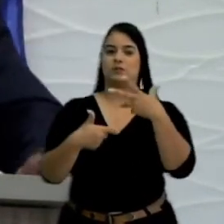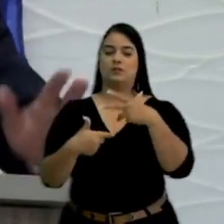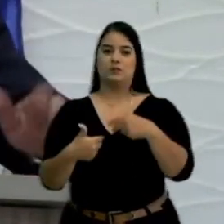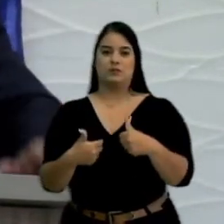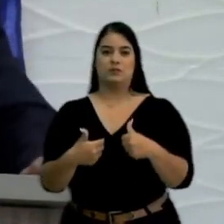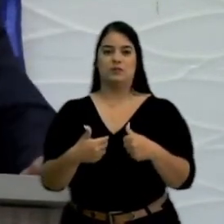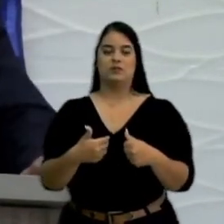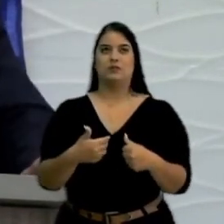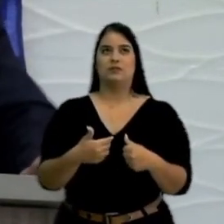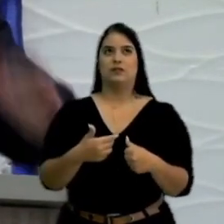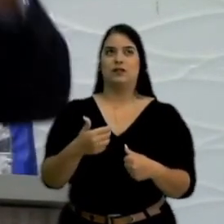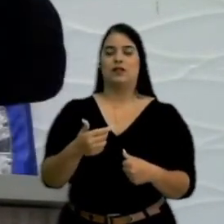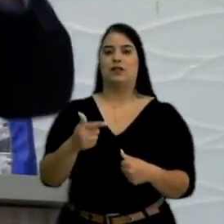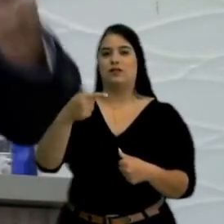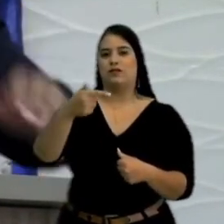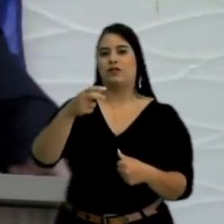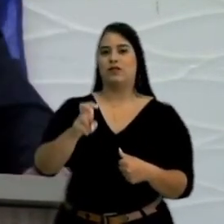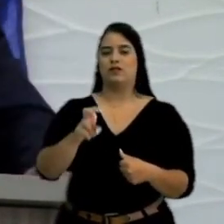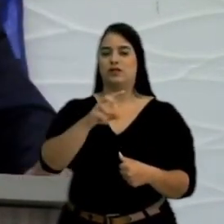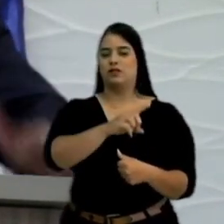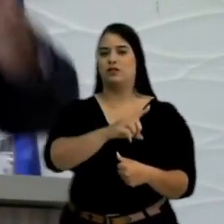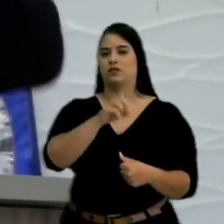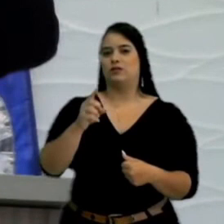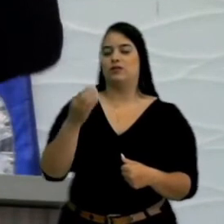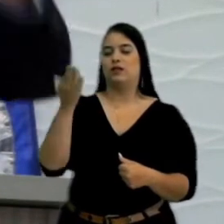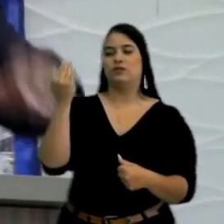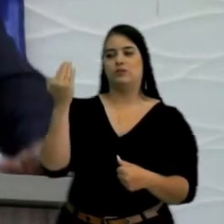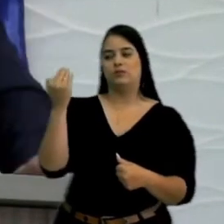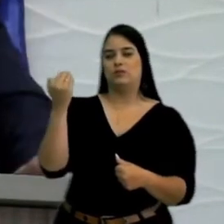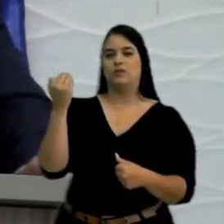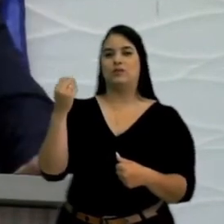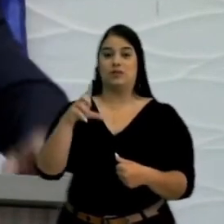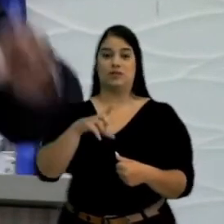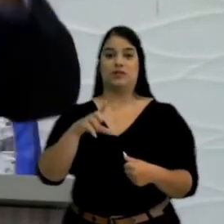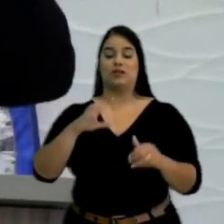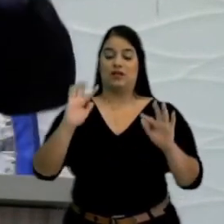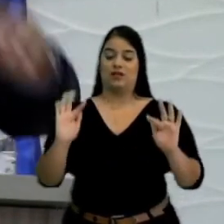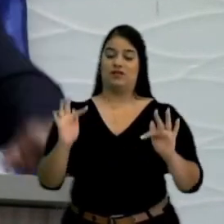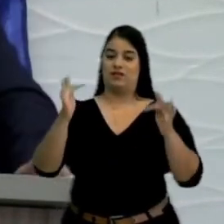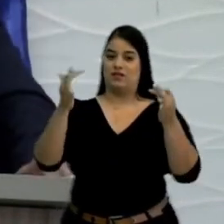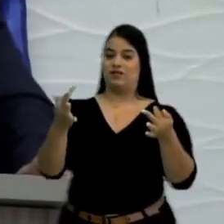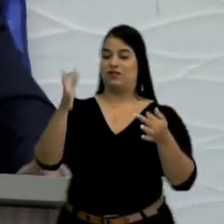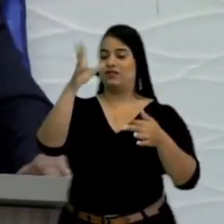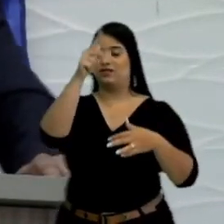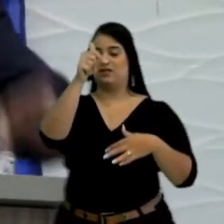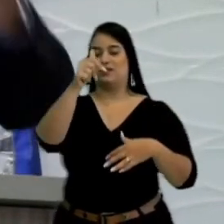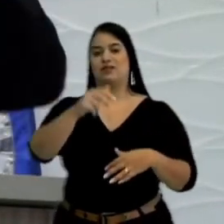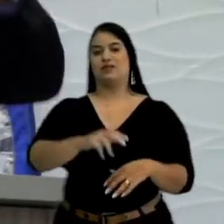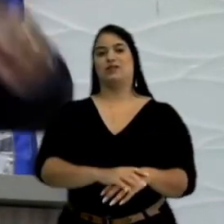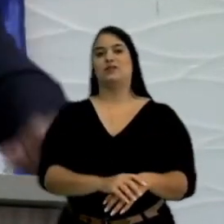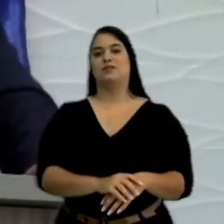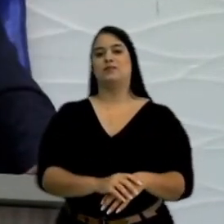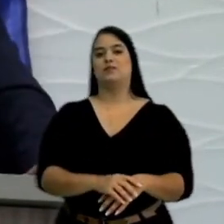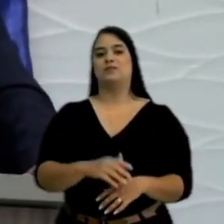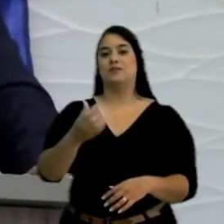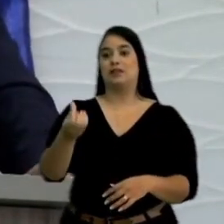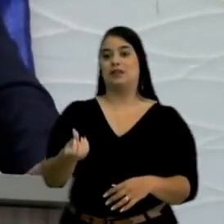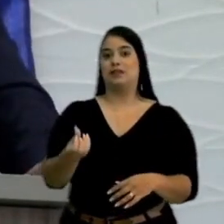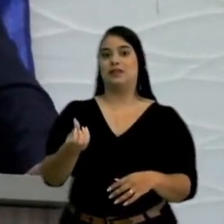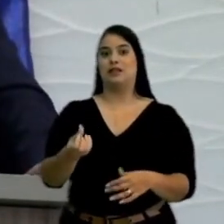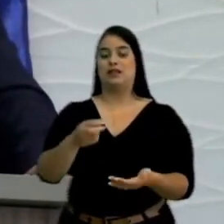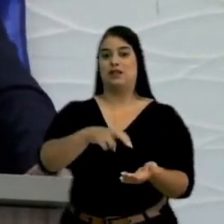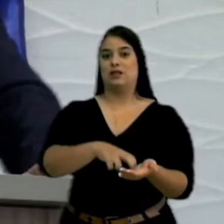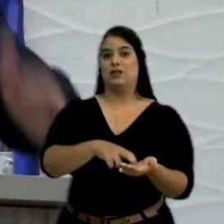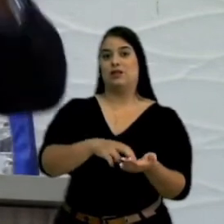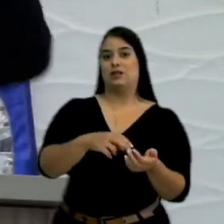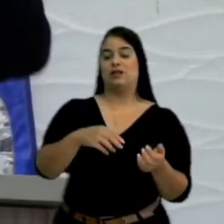dias, 25 dias atrás, aí a corrida da galinha, né, que vocês trabalharam muito bem lá, deram assistência de 6 da manhã a 3, 4